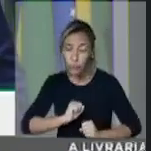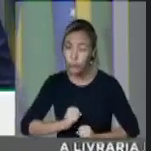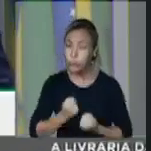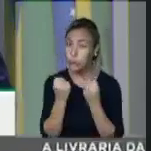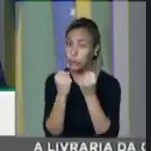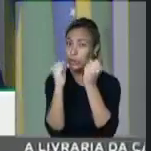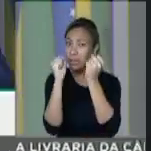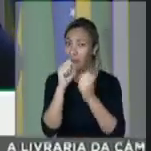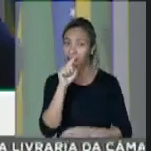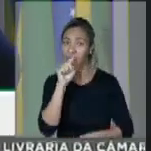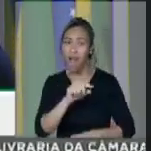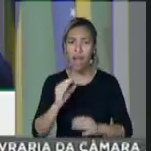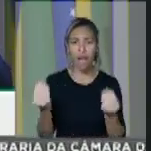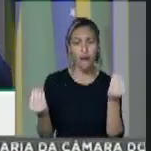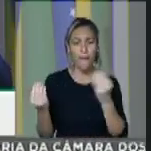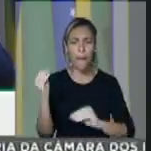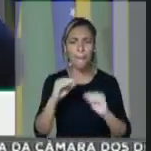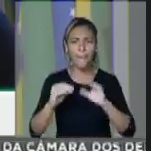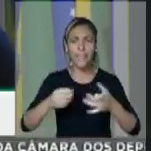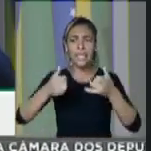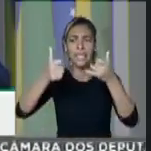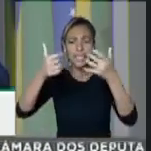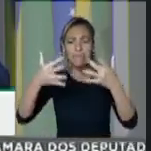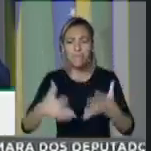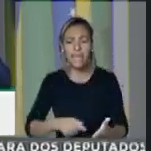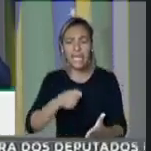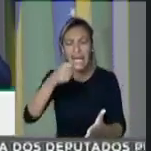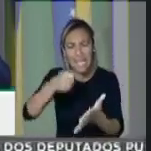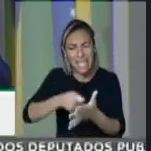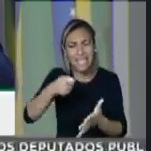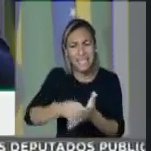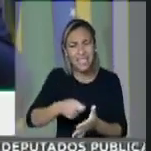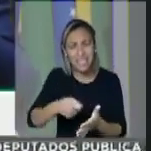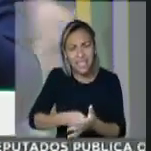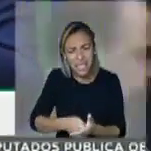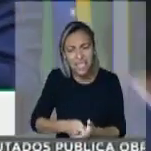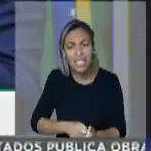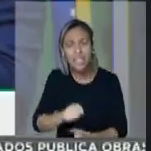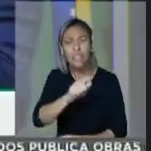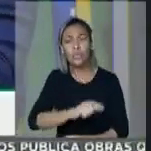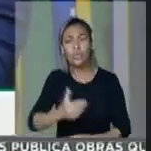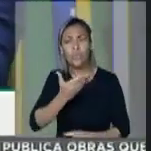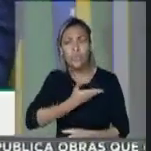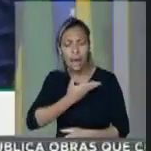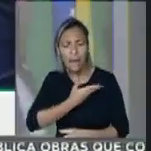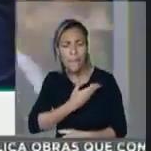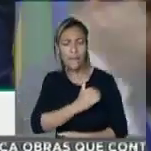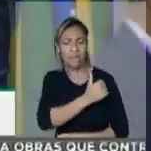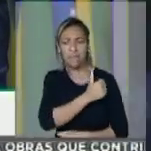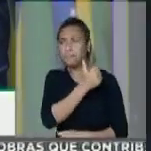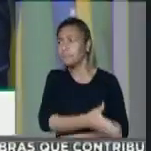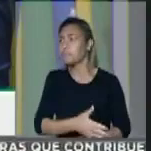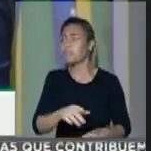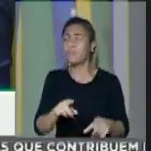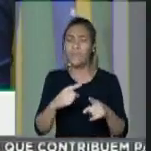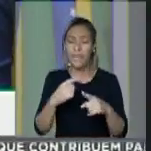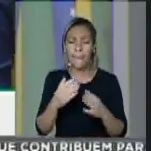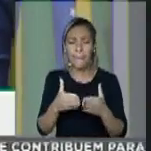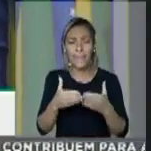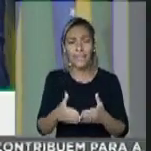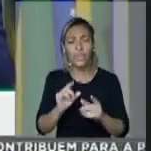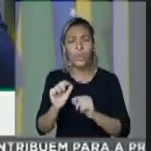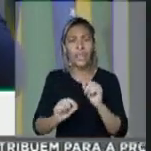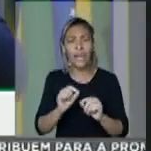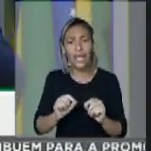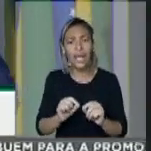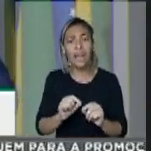olhos, pede, exige dos companheiros da esquerda